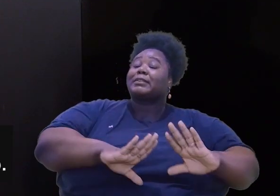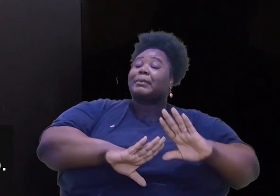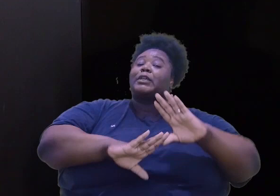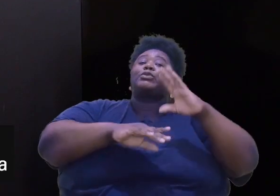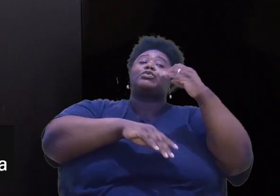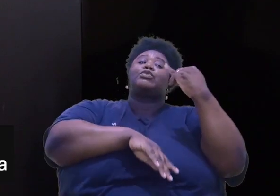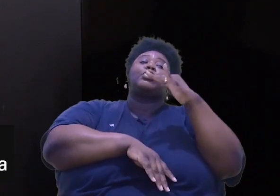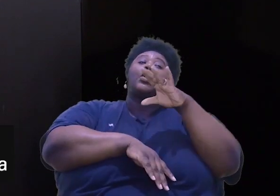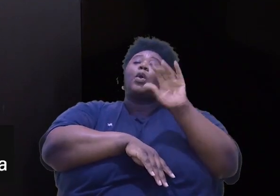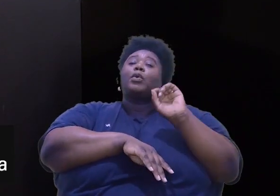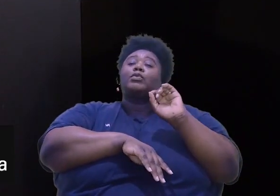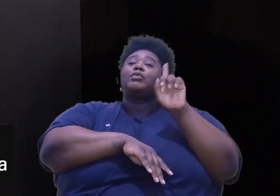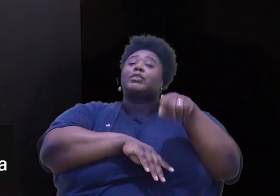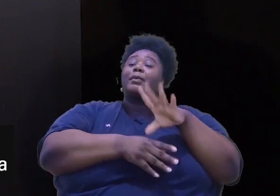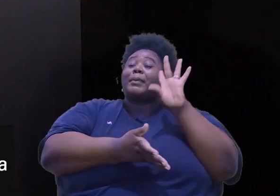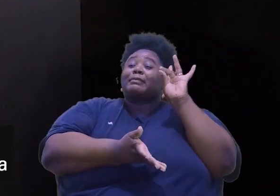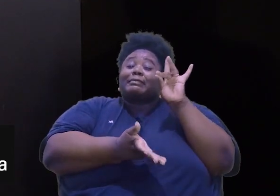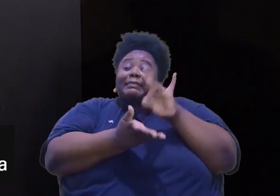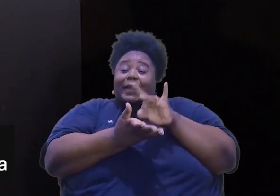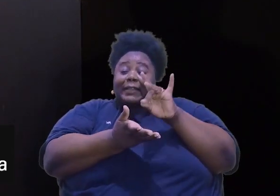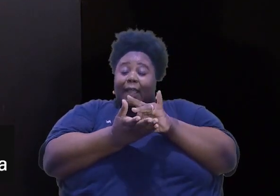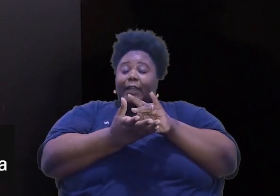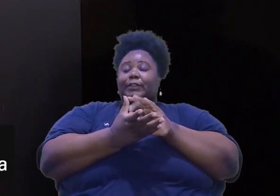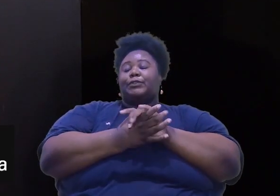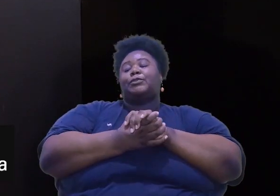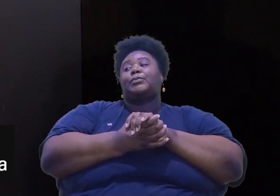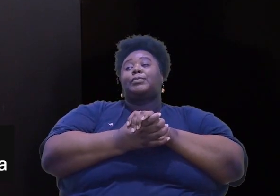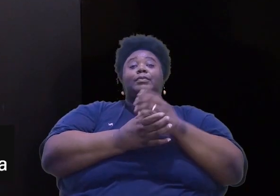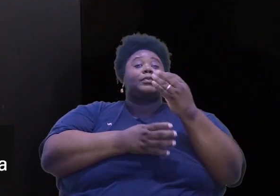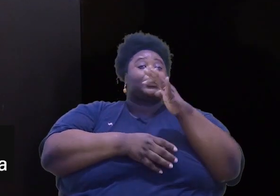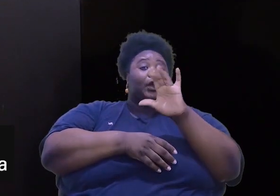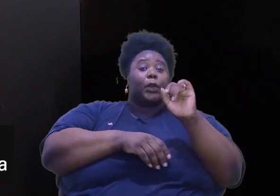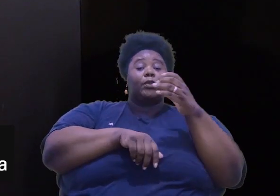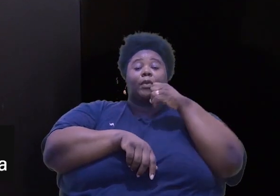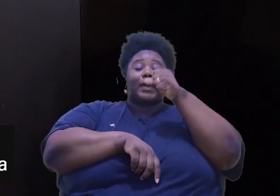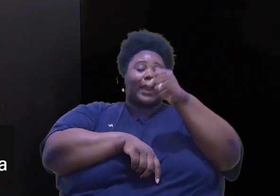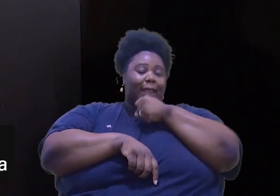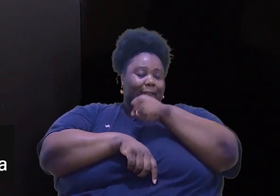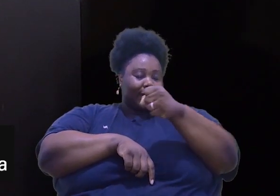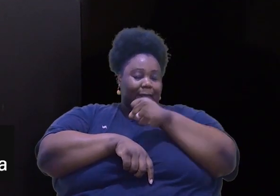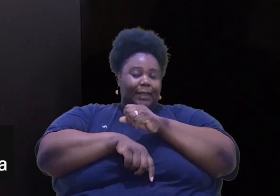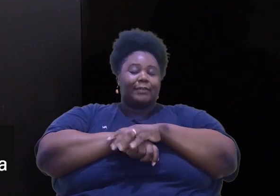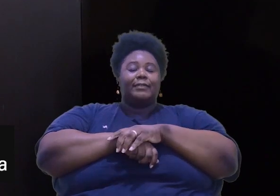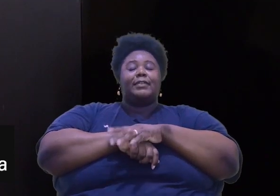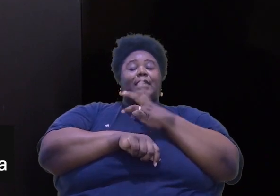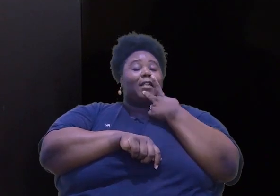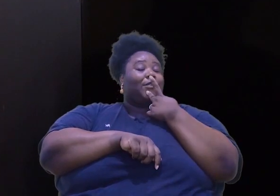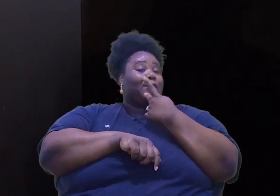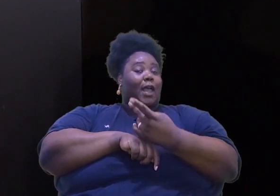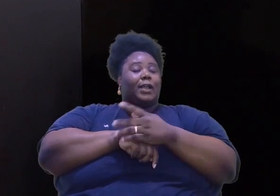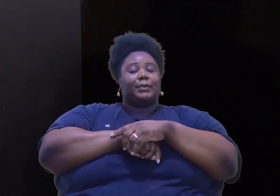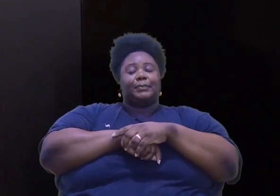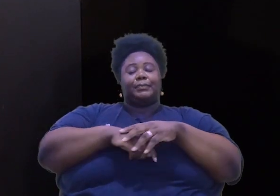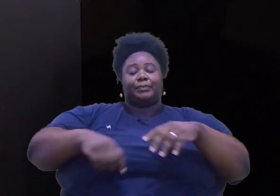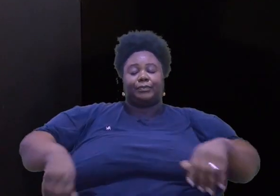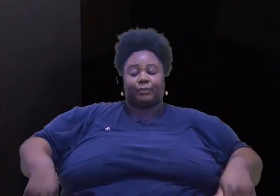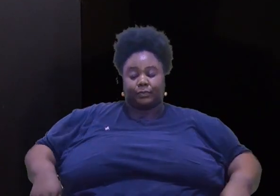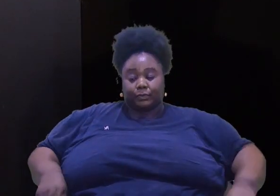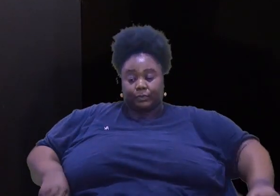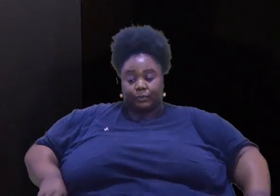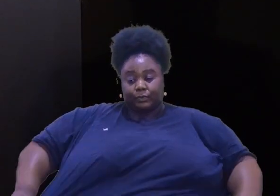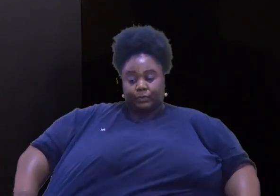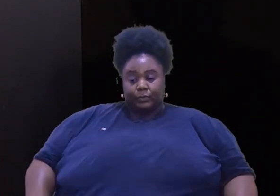Conceição, e há um fato que Conceição, nas entrevistas, sublinha, que é a ideia de,